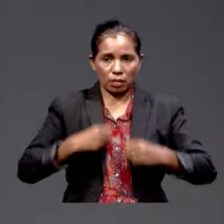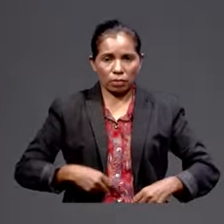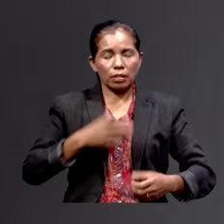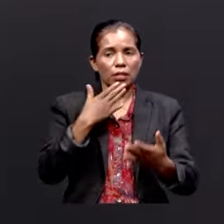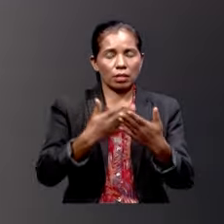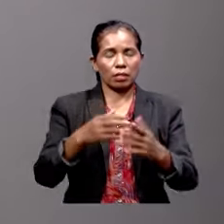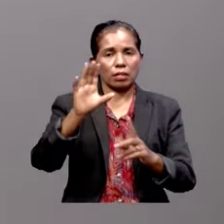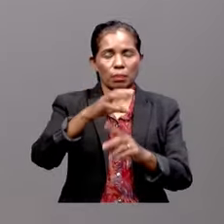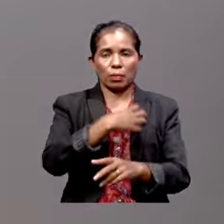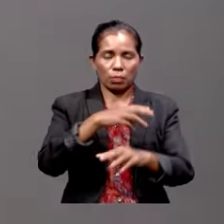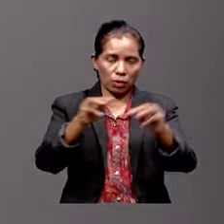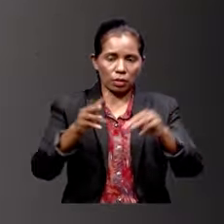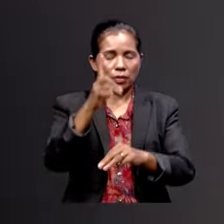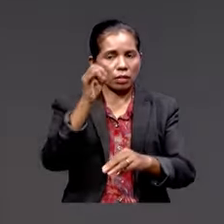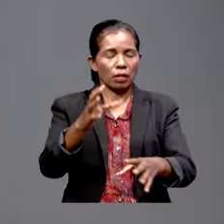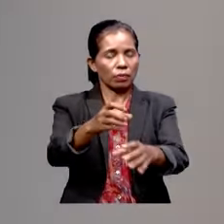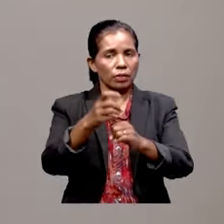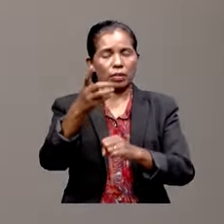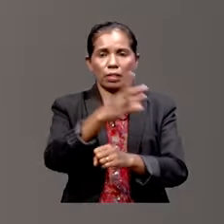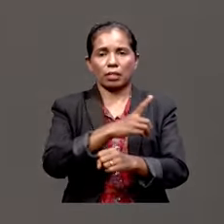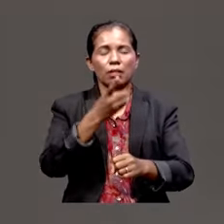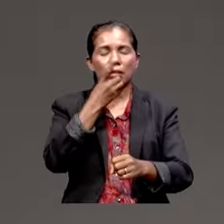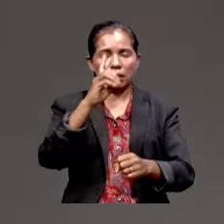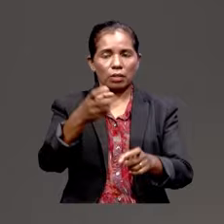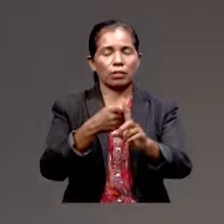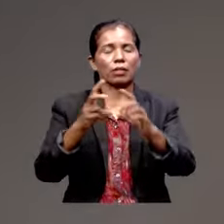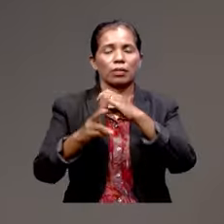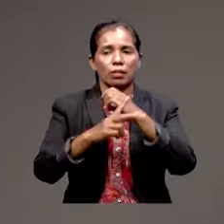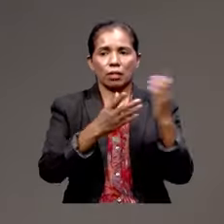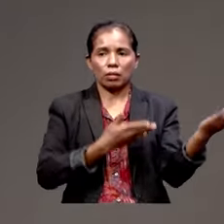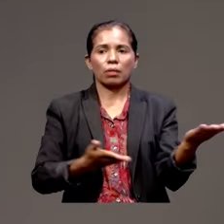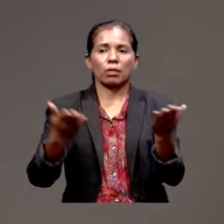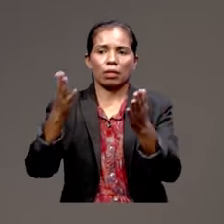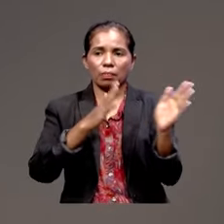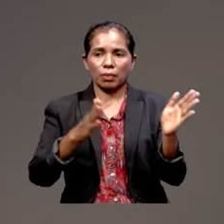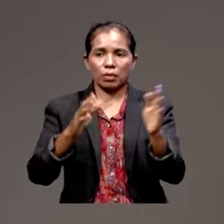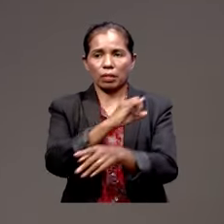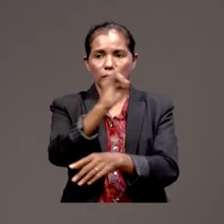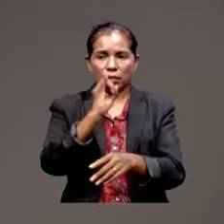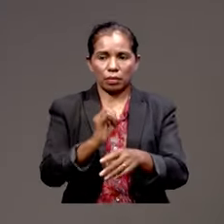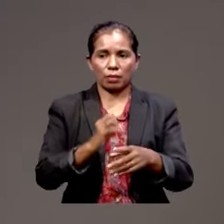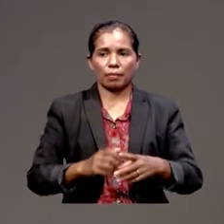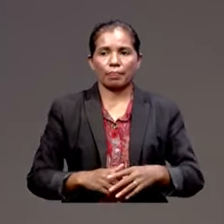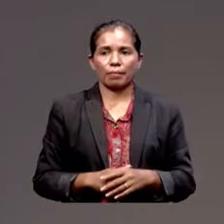pelo telemunicipio de Limos, foi uma declaração, você vítima, onde submete para processo de investigação. João Carlos Ziamen.